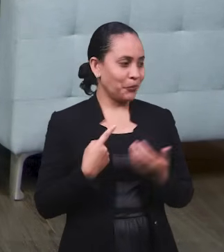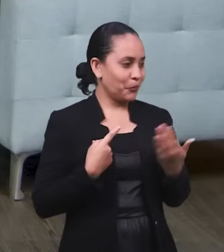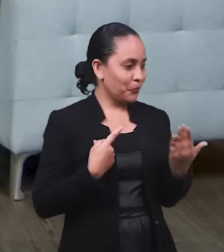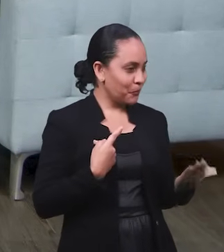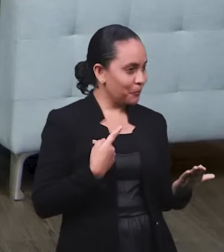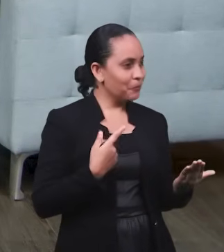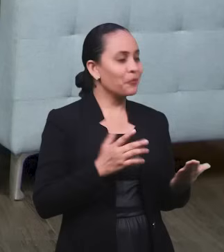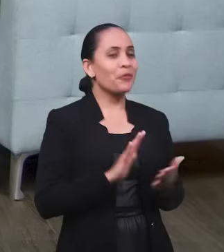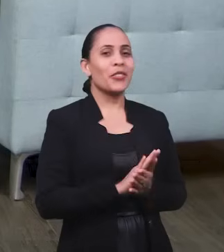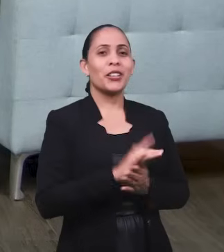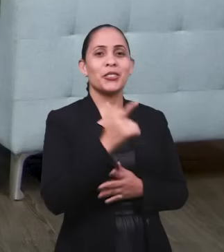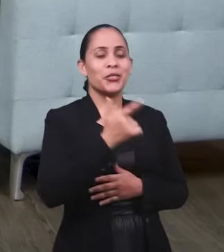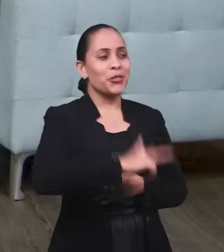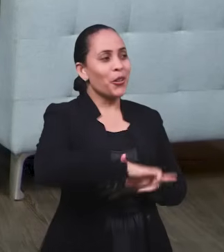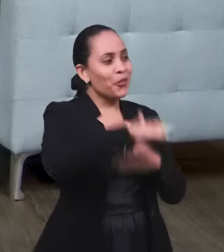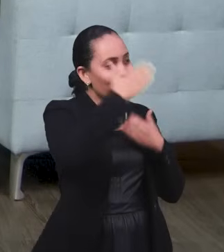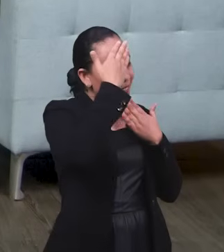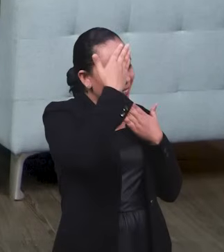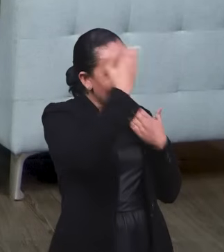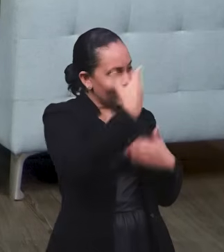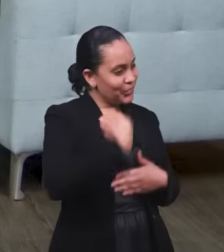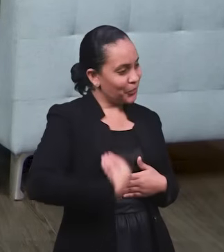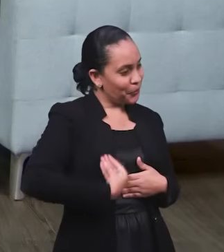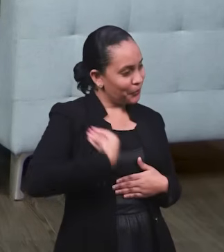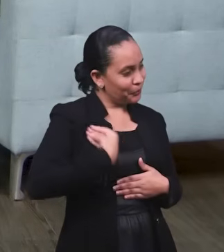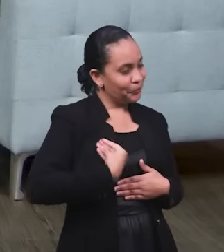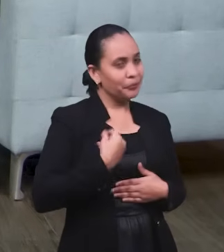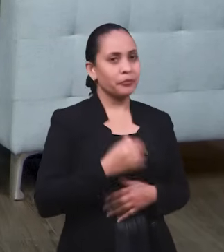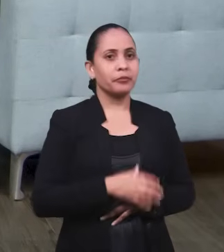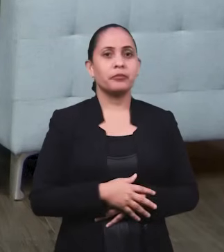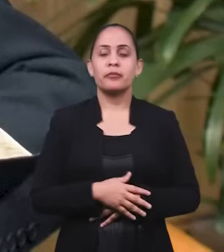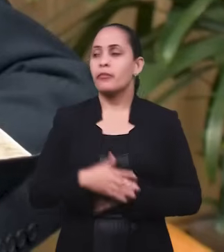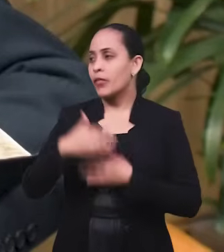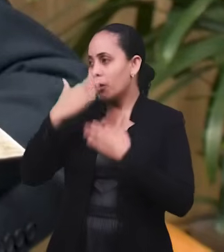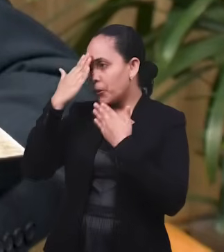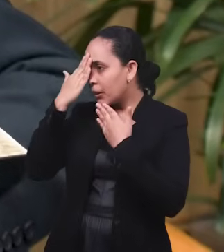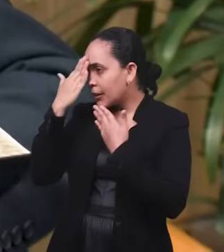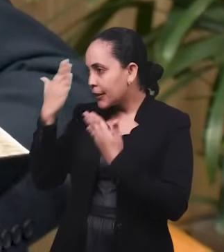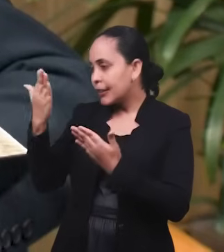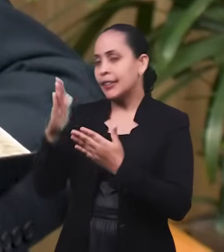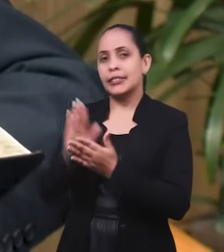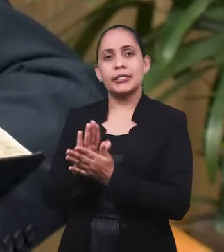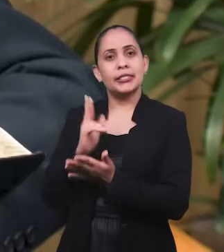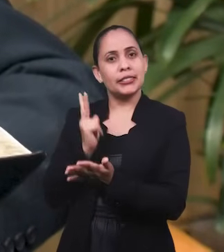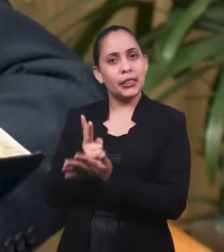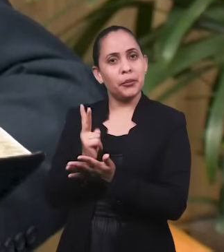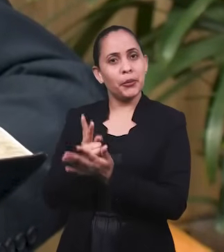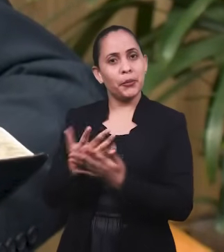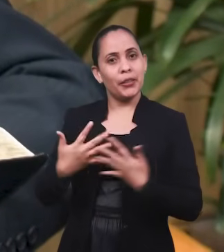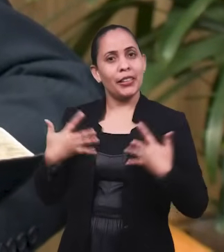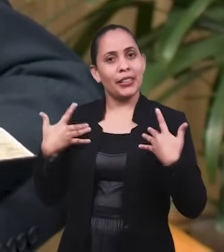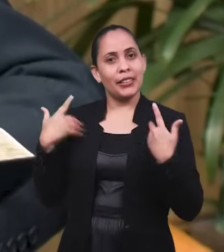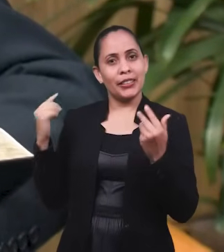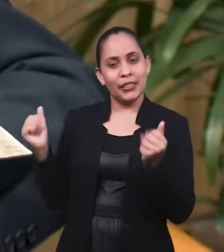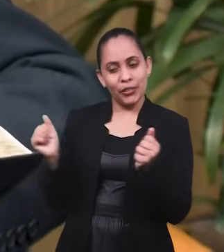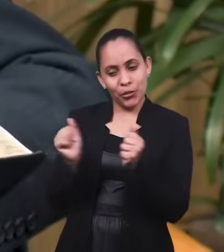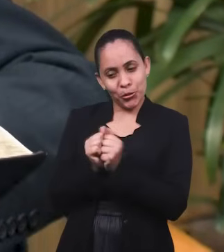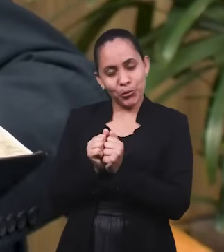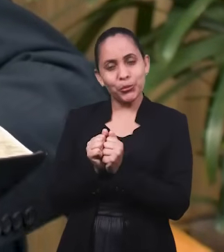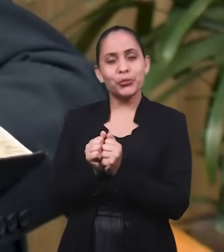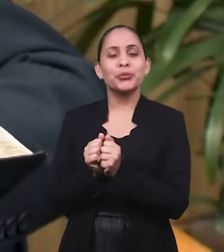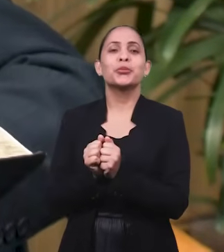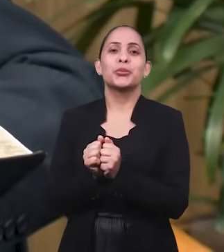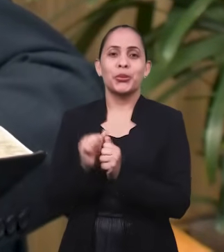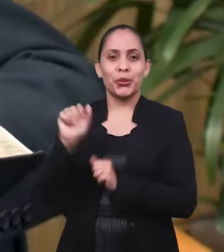Ferreira, mais uma vez agradeço aqui a sua participação. Eu que agradeço, né? Sempre uma alegria estar participando